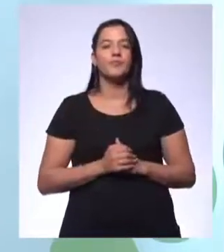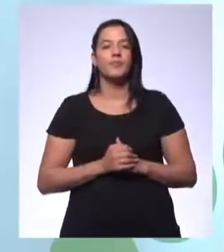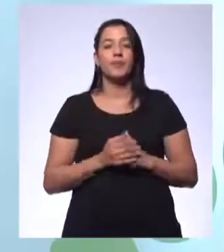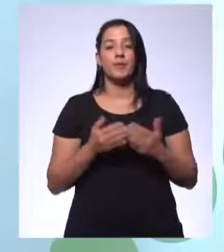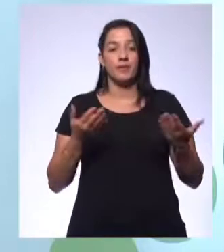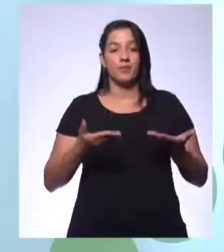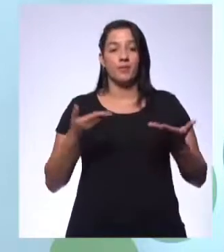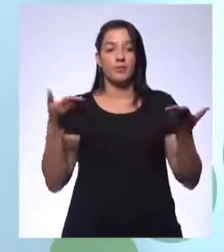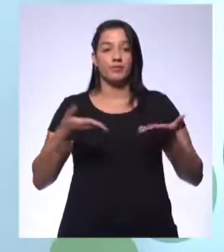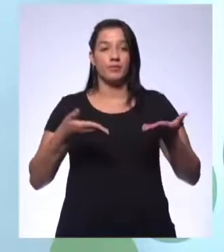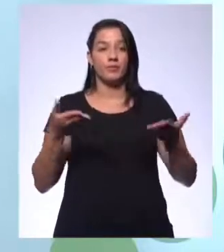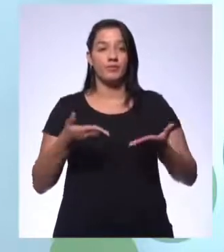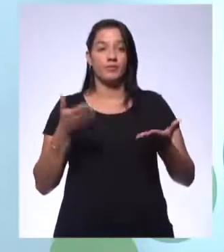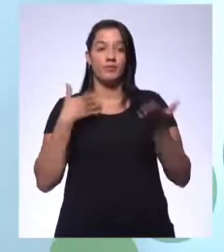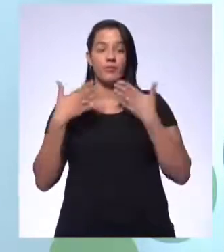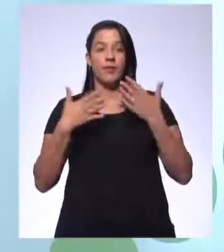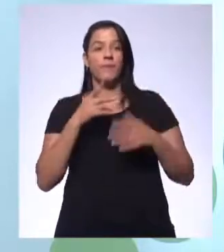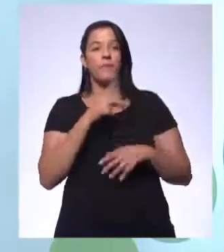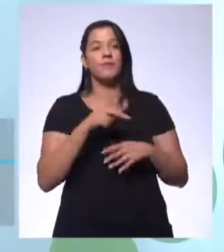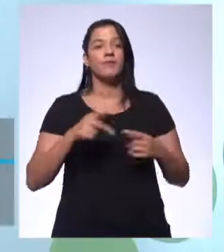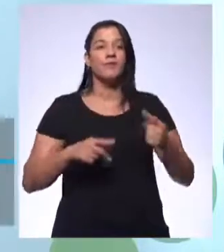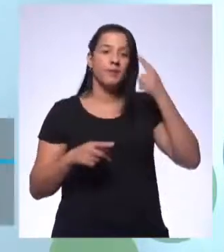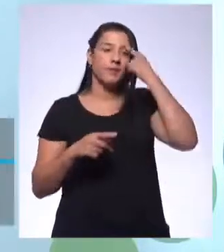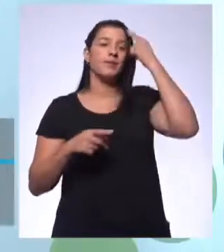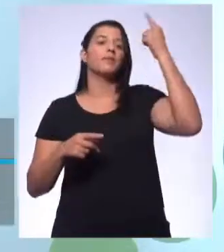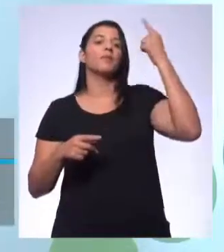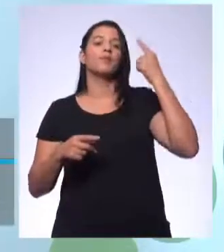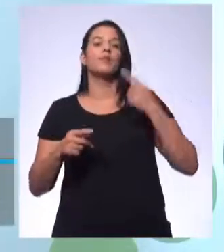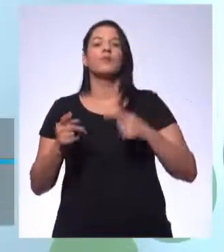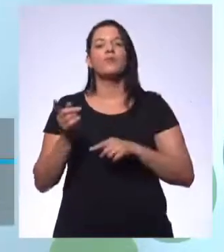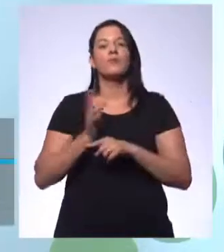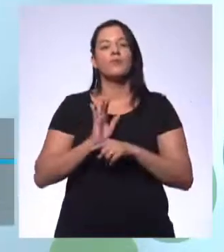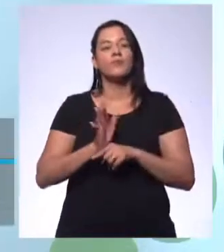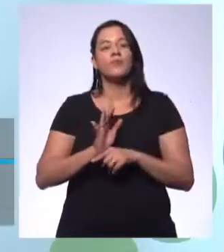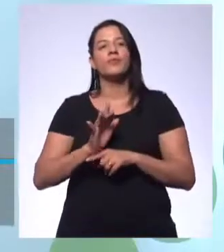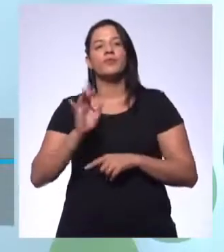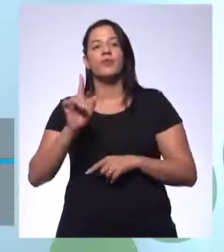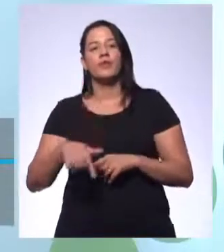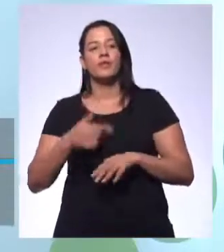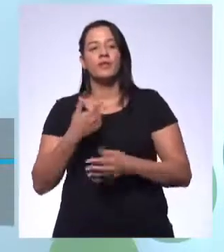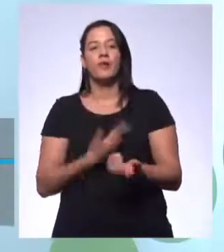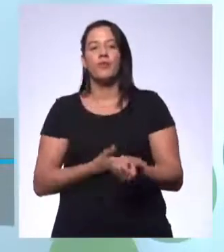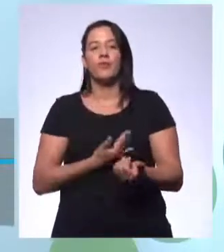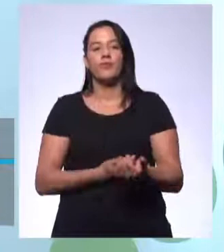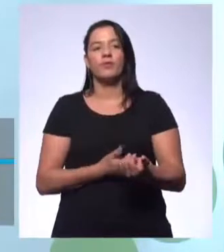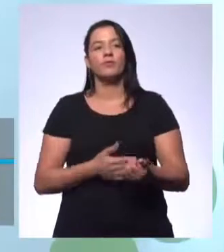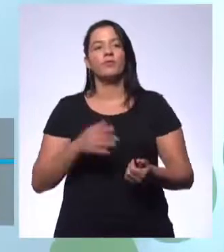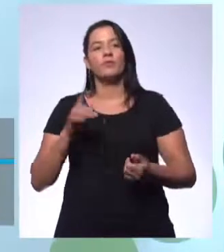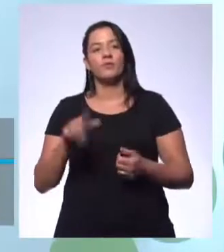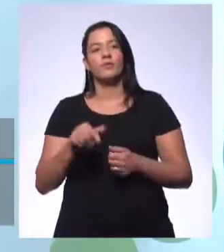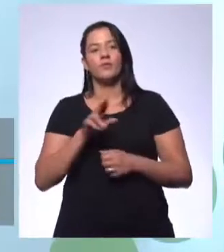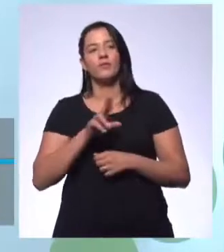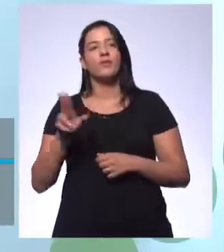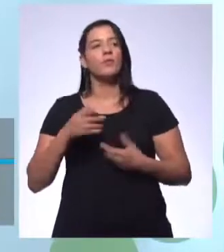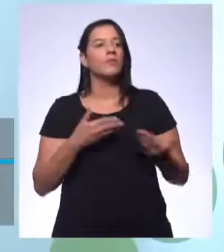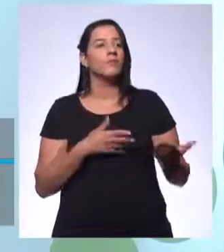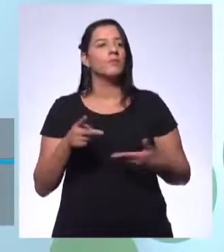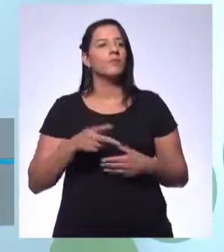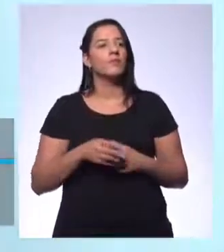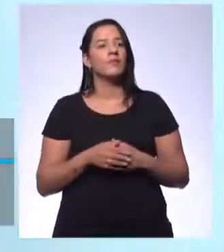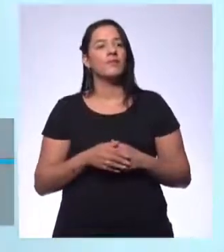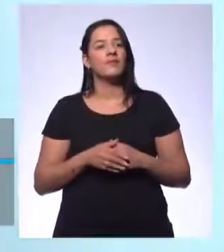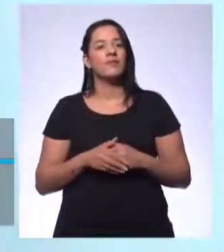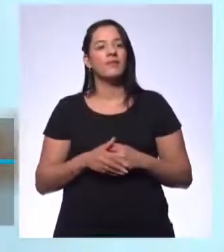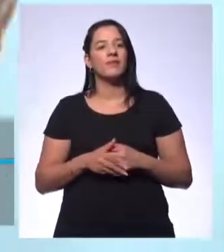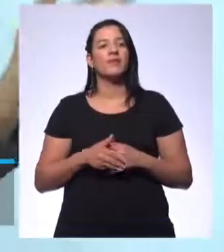a gente estava aqui, a professora me lembrou o nome do filme, que eu falei que critica o vício nas redes sociais. Qual o nome, professora? Meu Deus do céu.